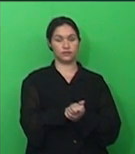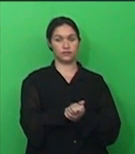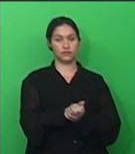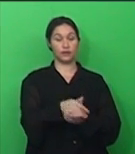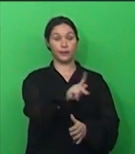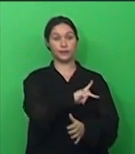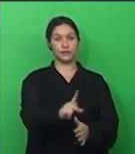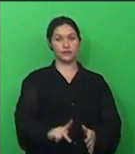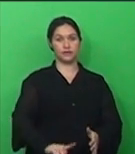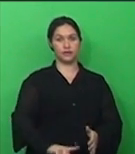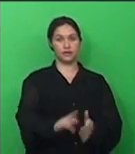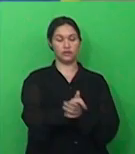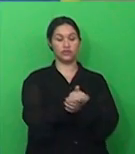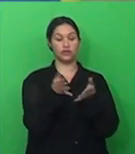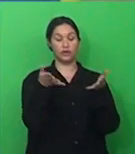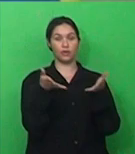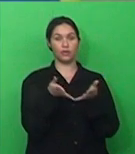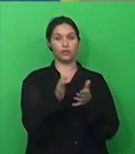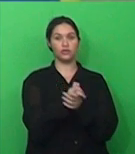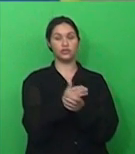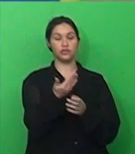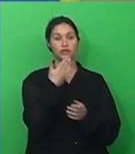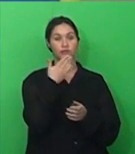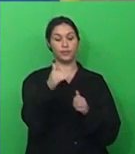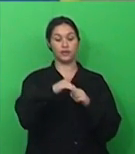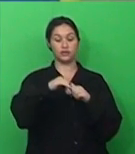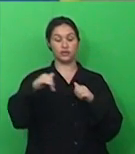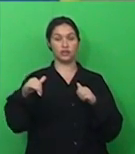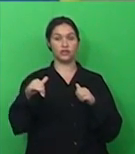Senhor presidente, a minha questão de ordem é para retirada do requerimento